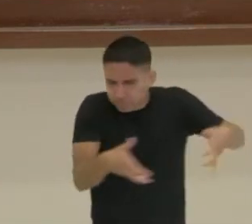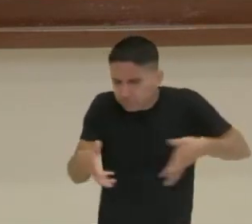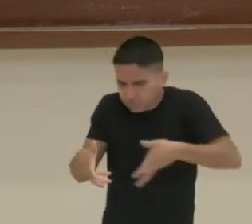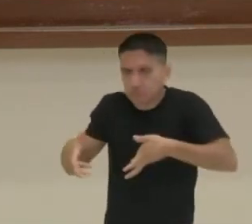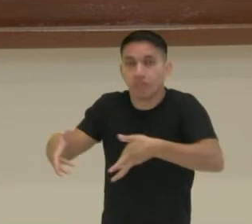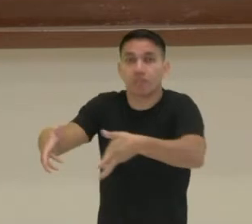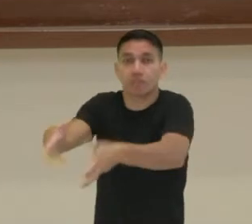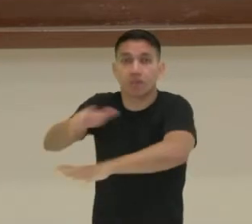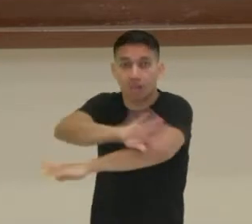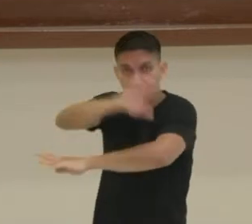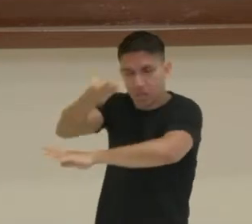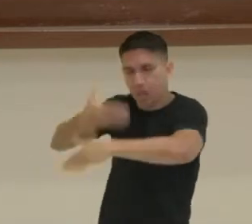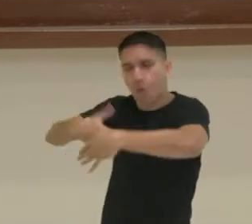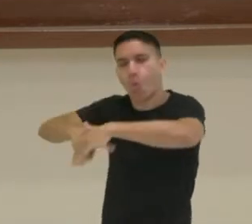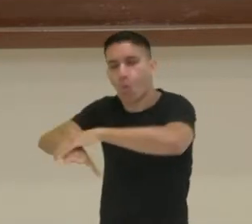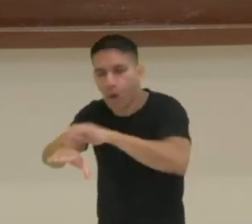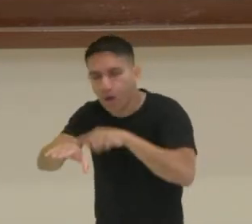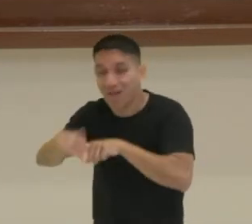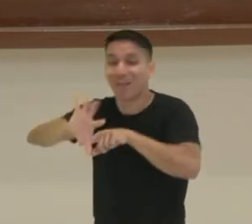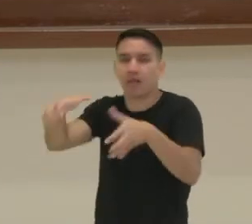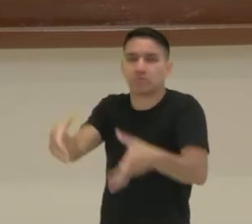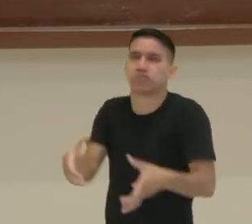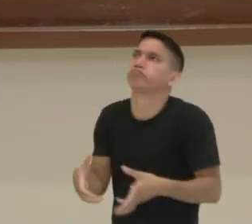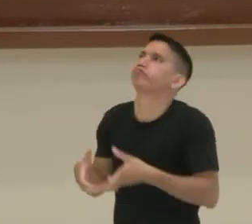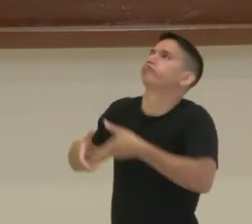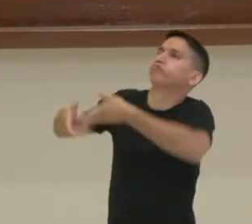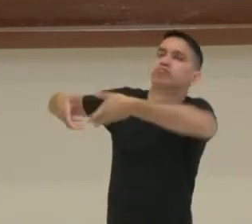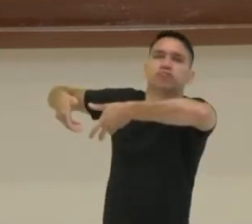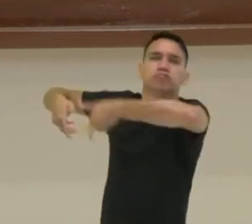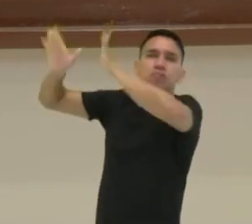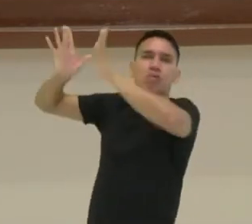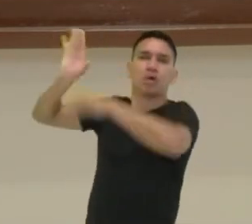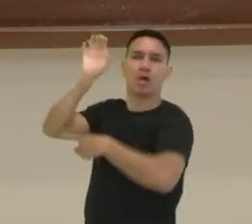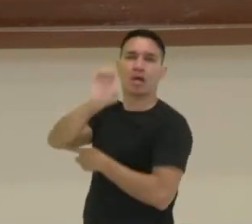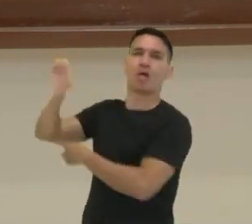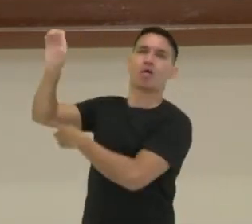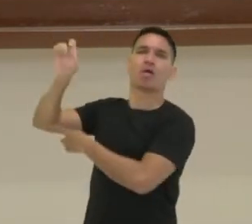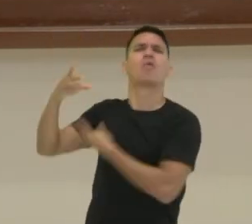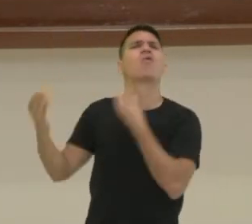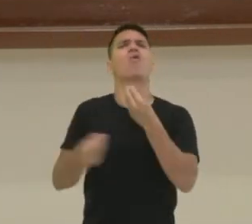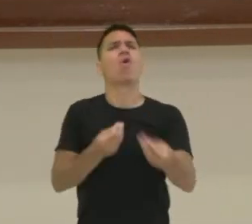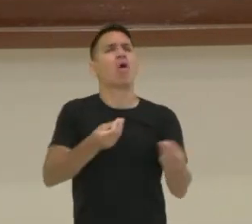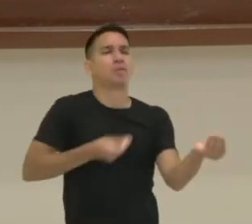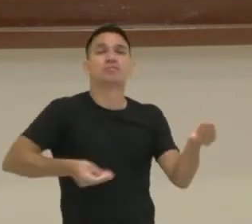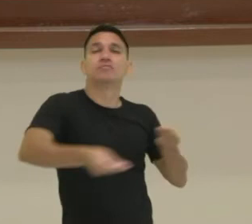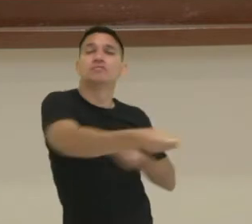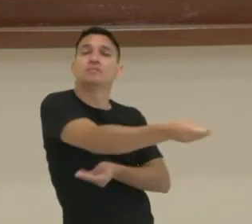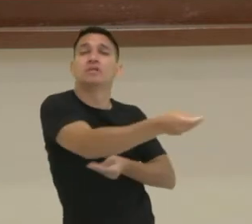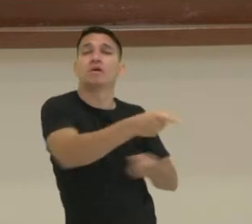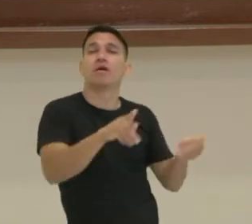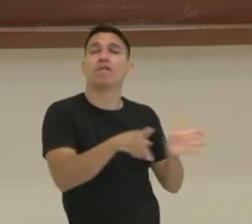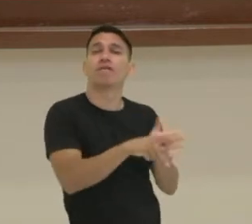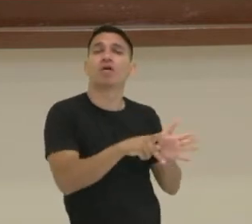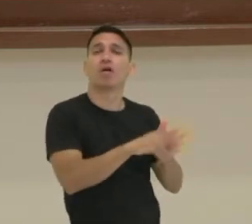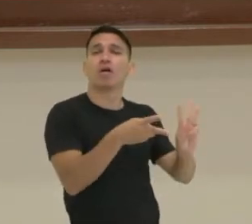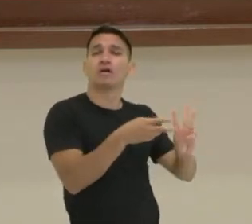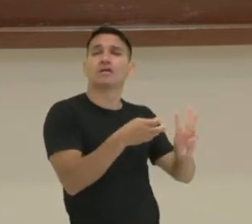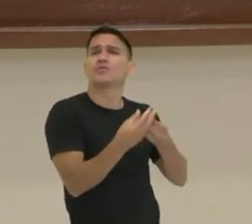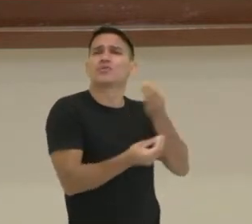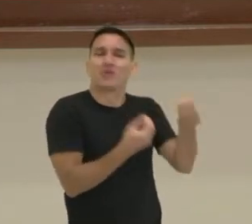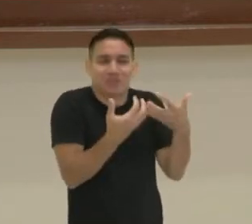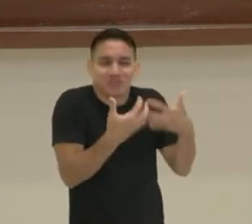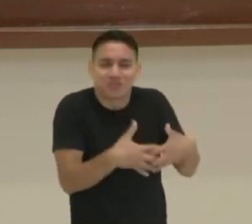eram levadas então para a Europa. Como que era feita essa troca com os indígenas? De que forma então?